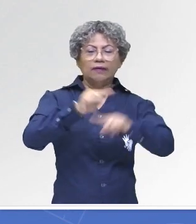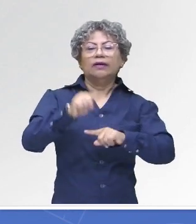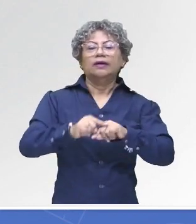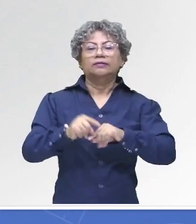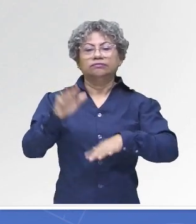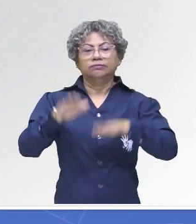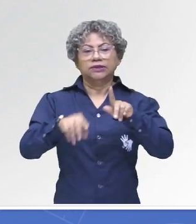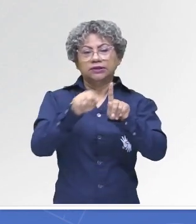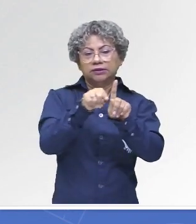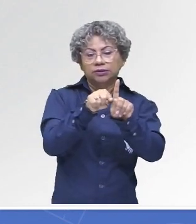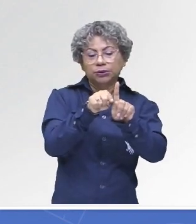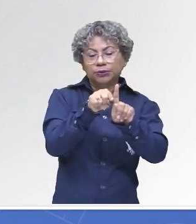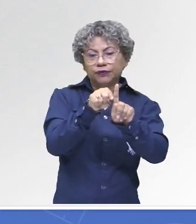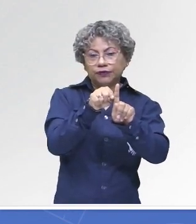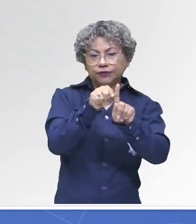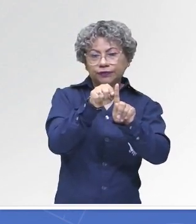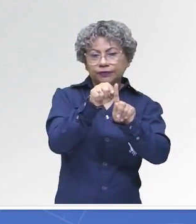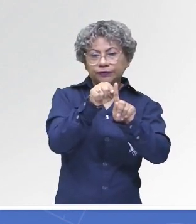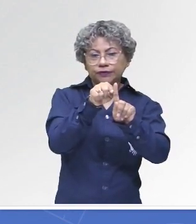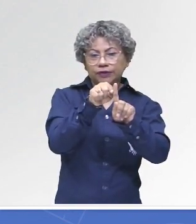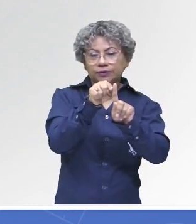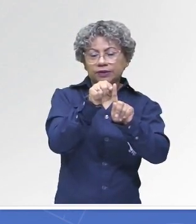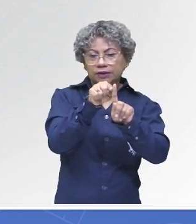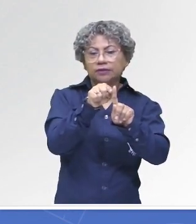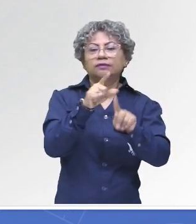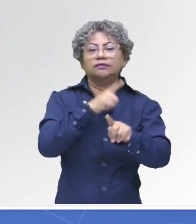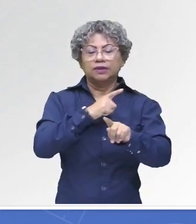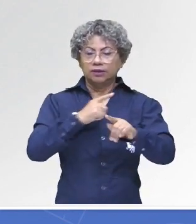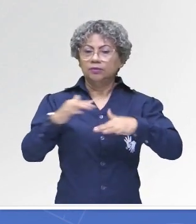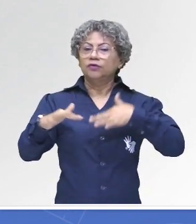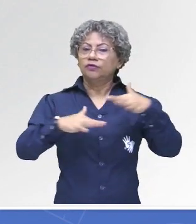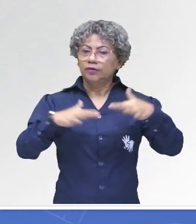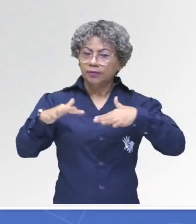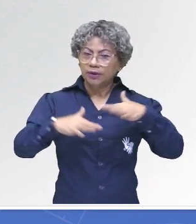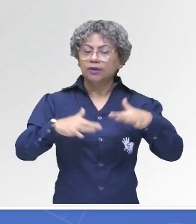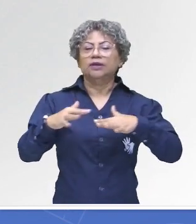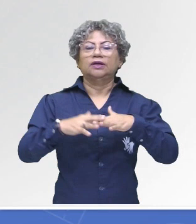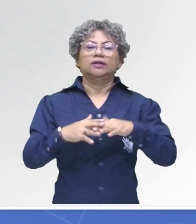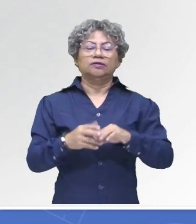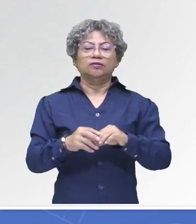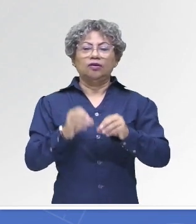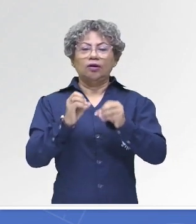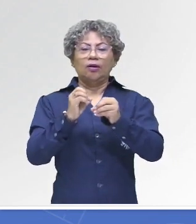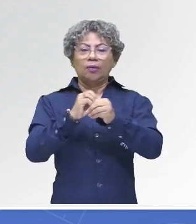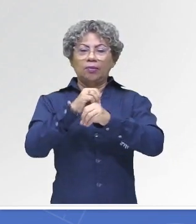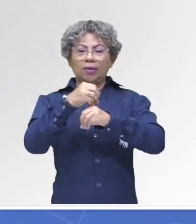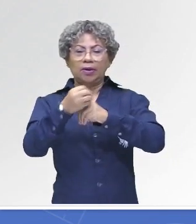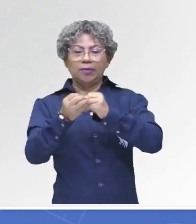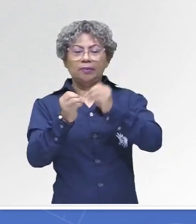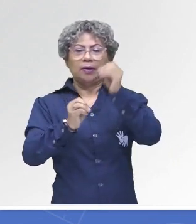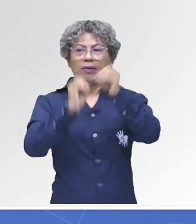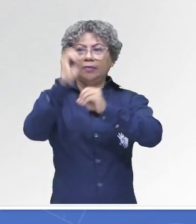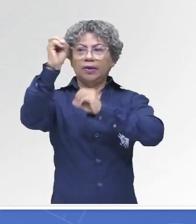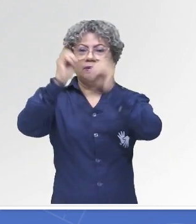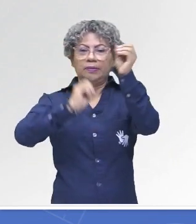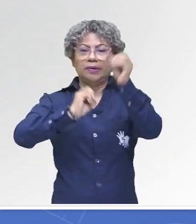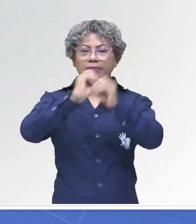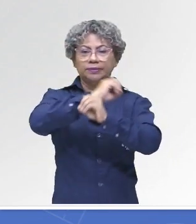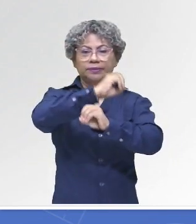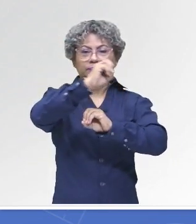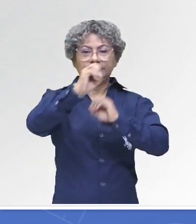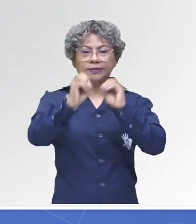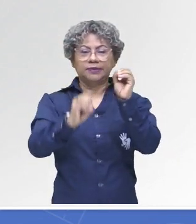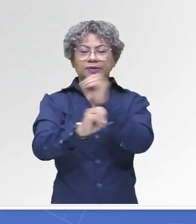vai aumentando, as moléculas vão se movimentando de maneira mais agitada, não é? Olha, aumentei a temperatura